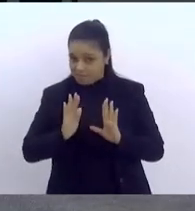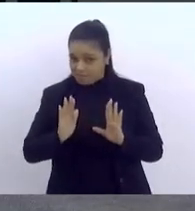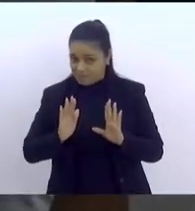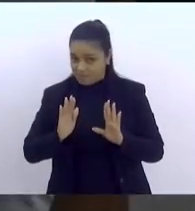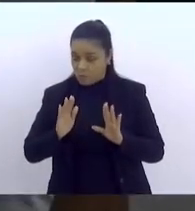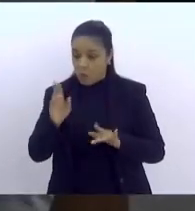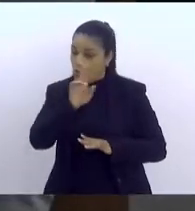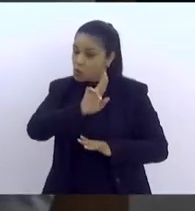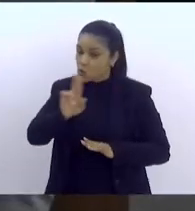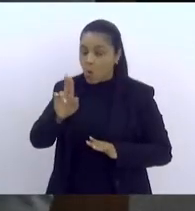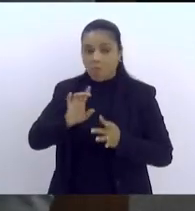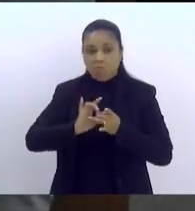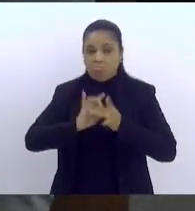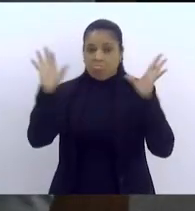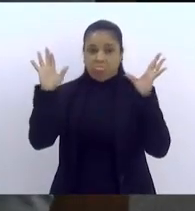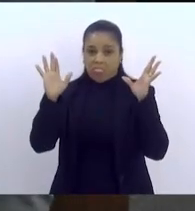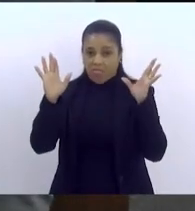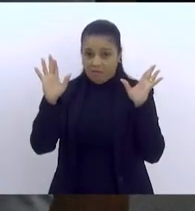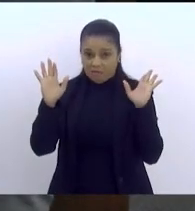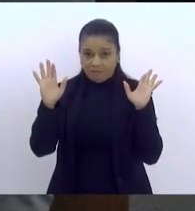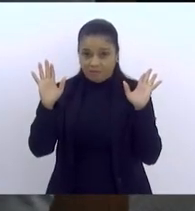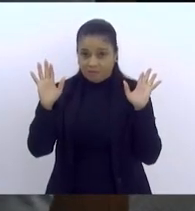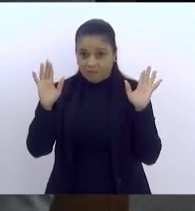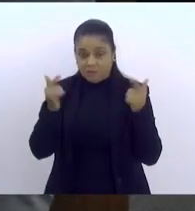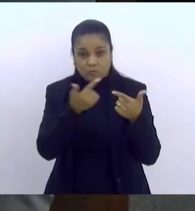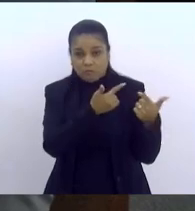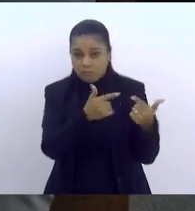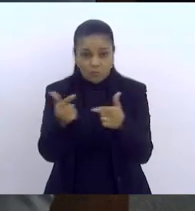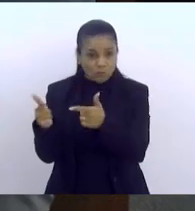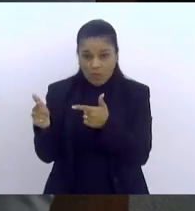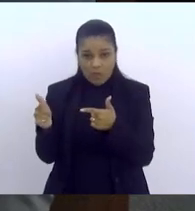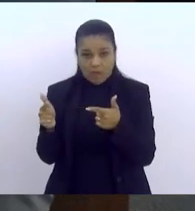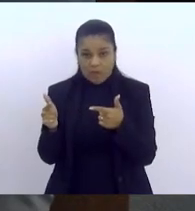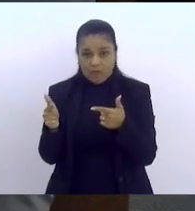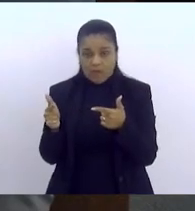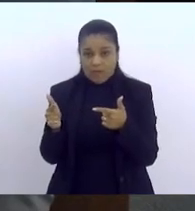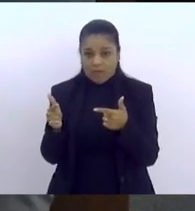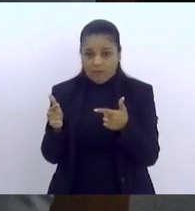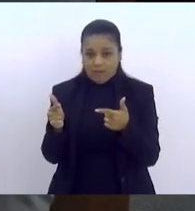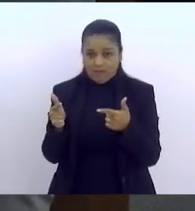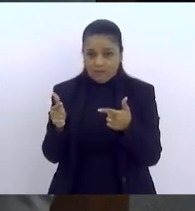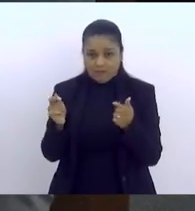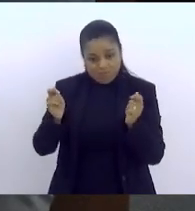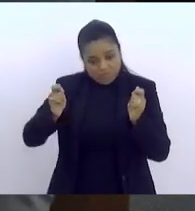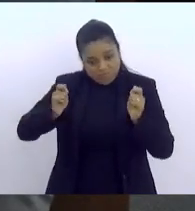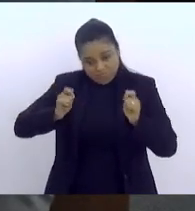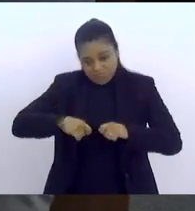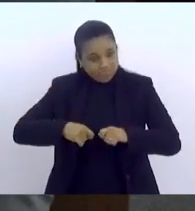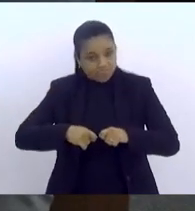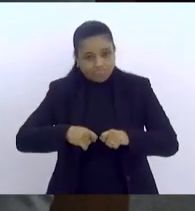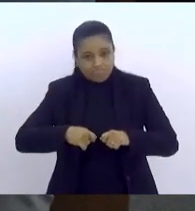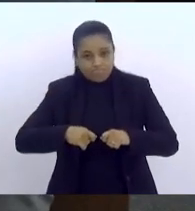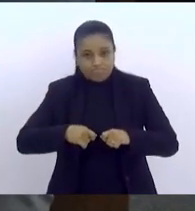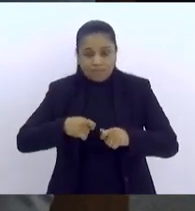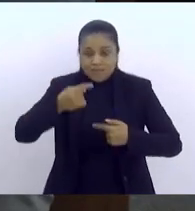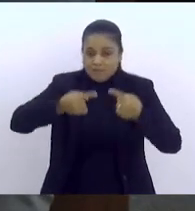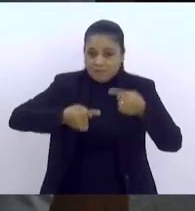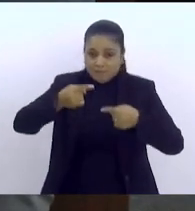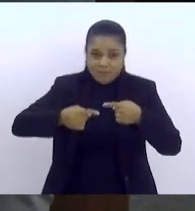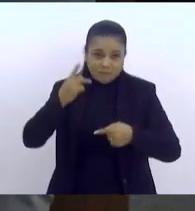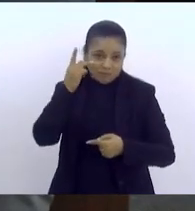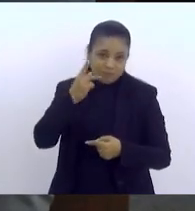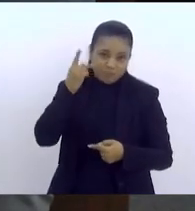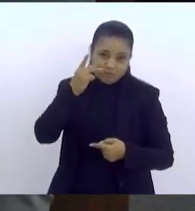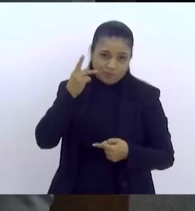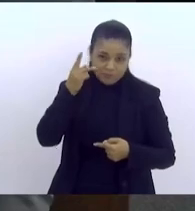vão. Não existe nenhuma possibilidade de fazer o debate político à